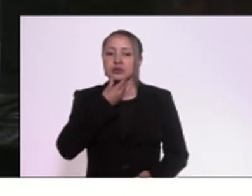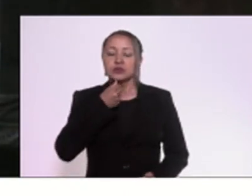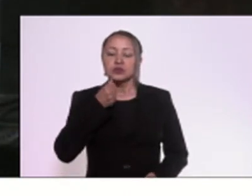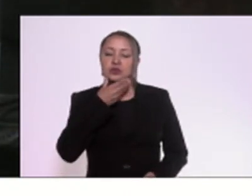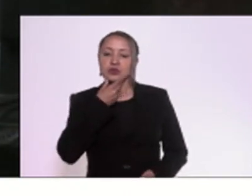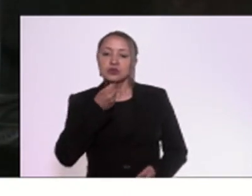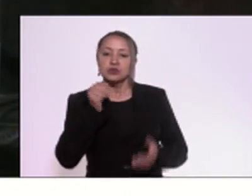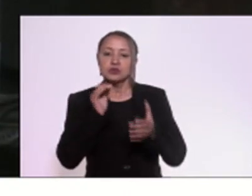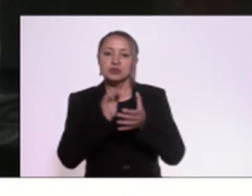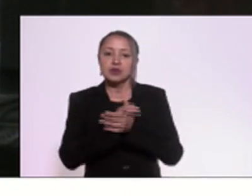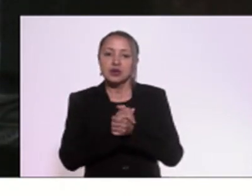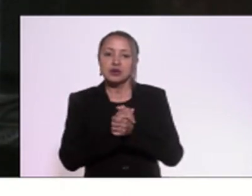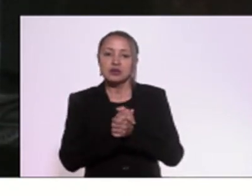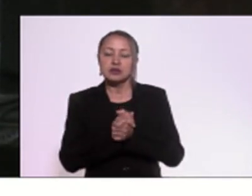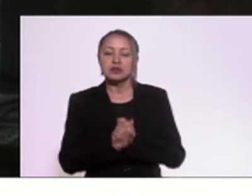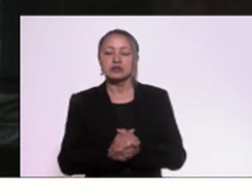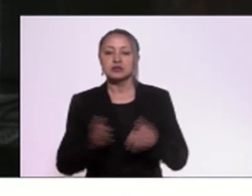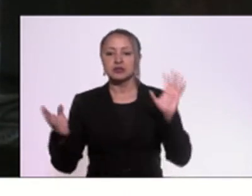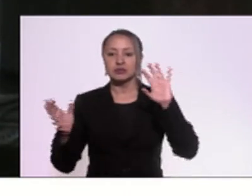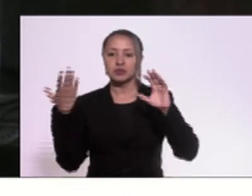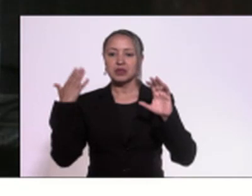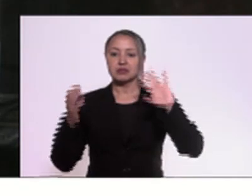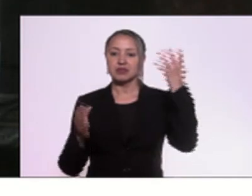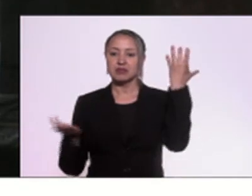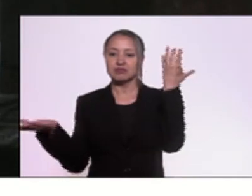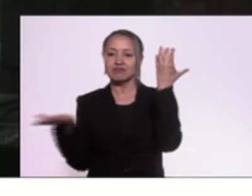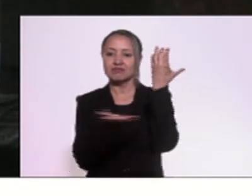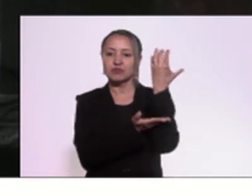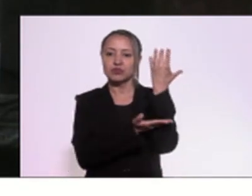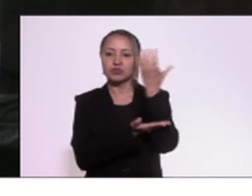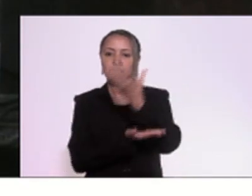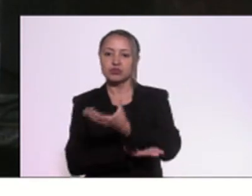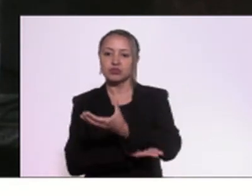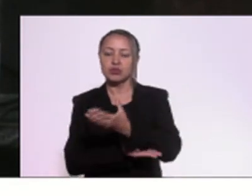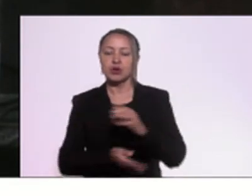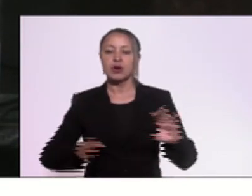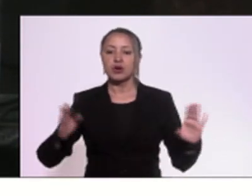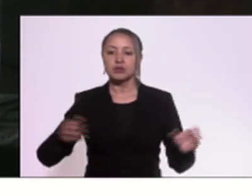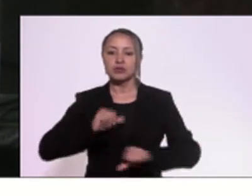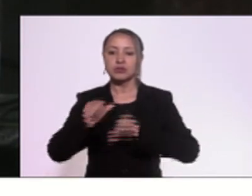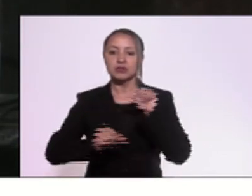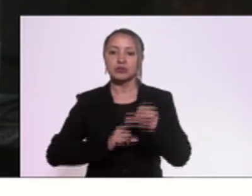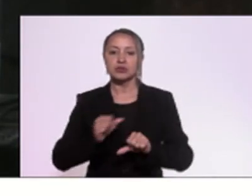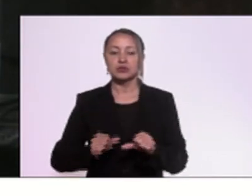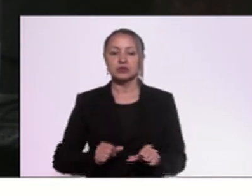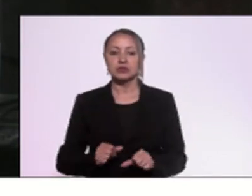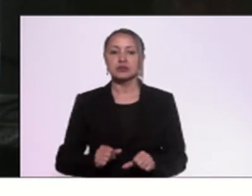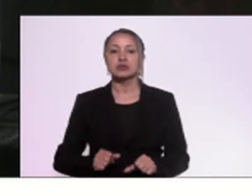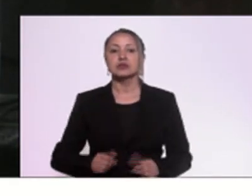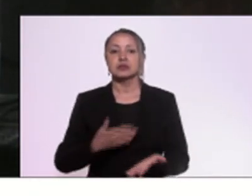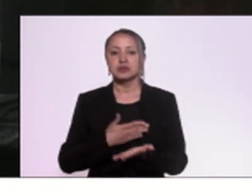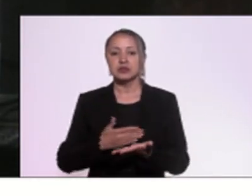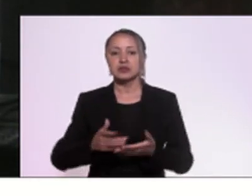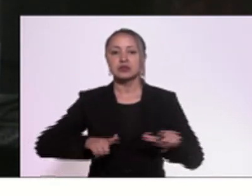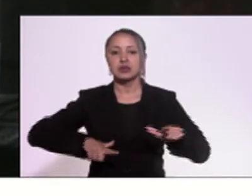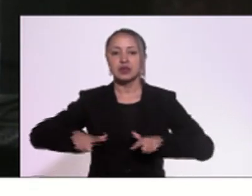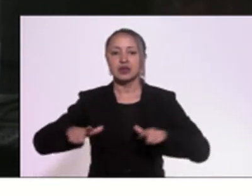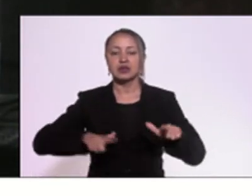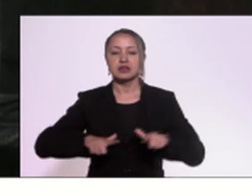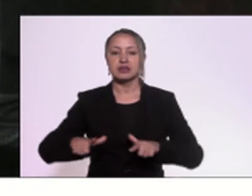fechar. Mas como vai fechar o Ponto Cine? O Ponto Cine é um espaço não é do Brasil, não, é um espaço do mundo onde se